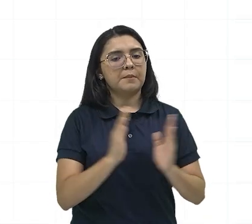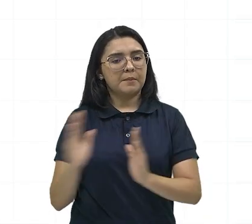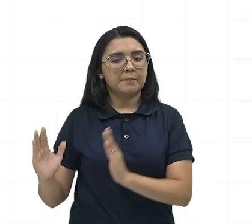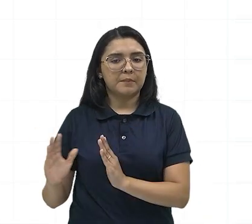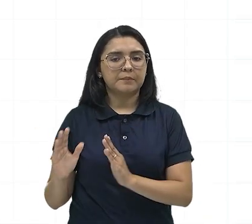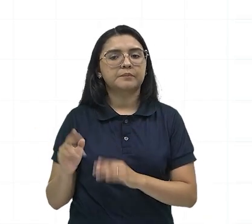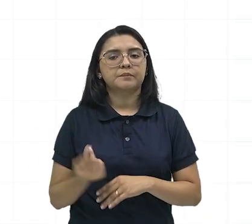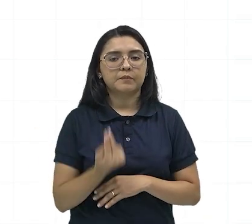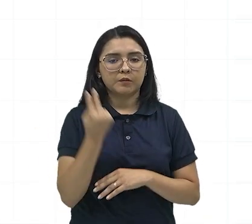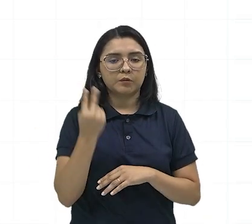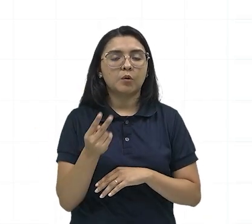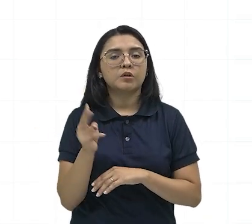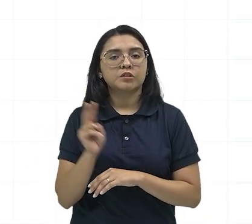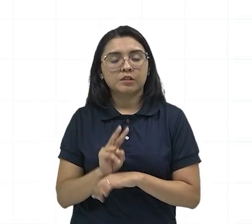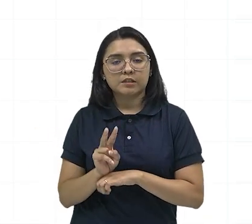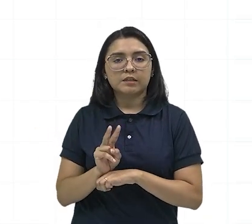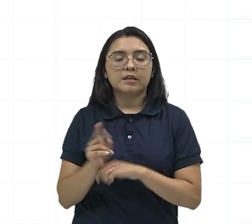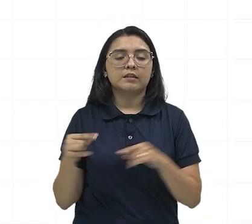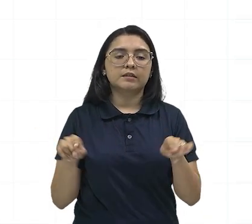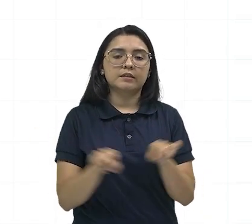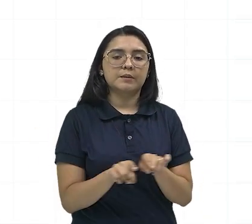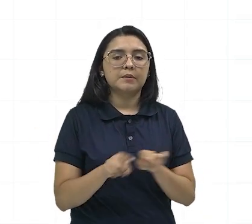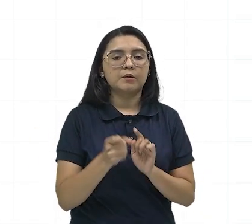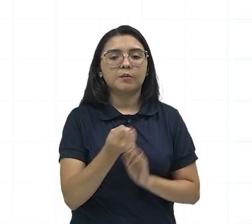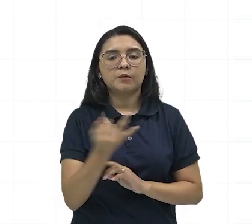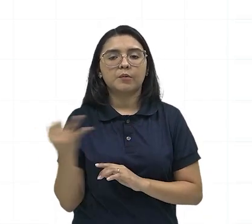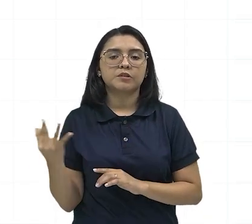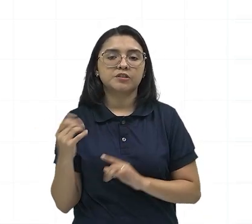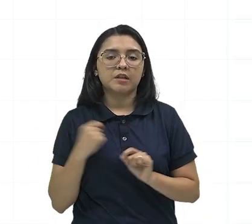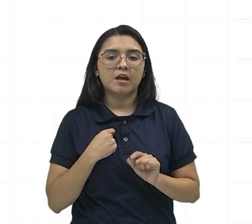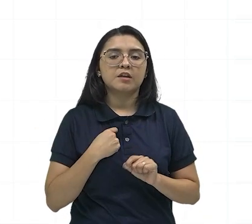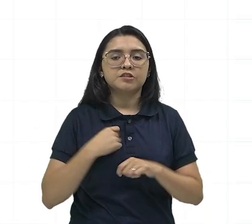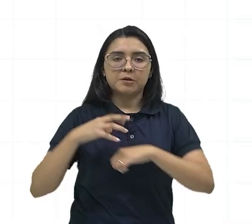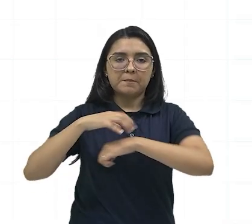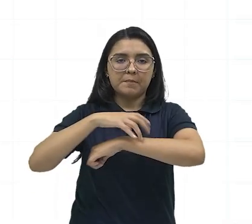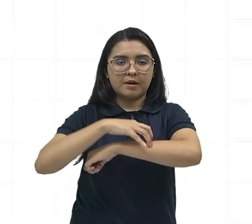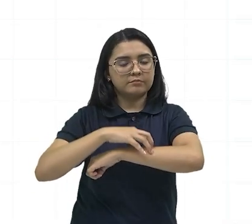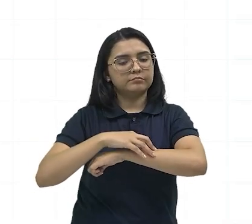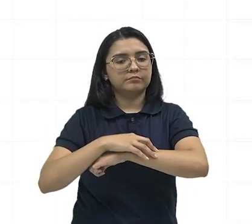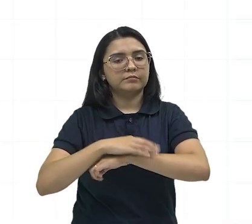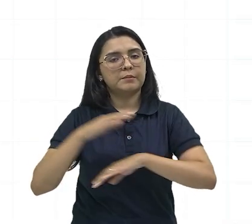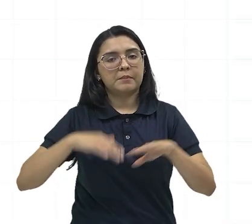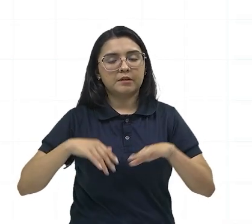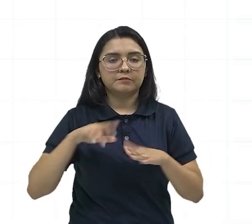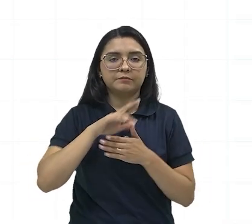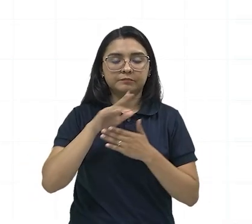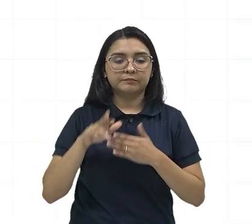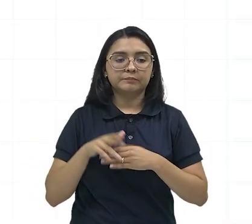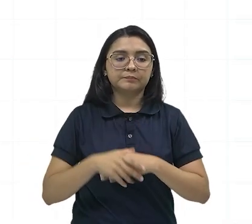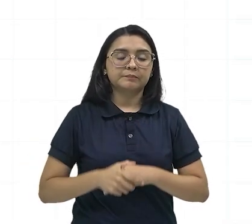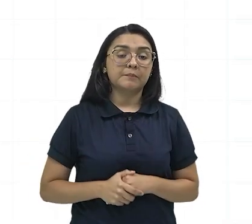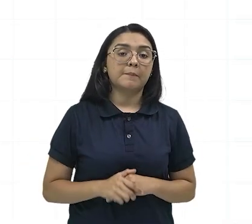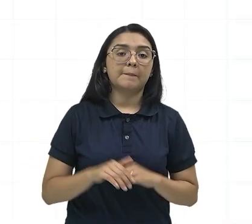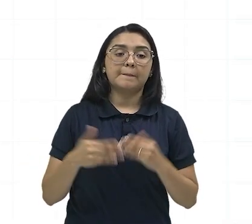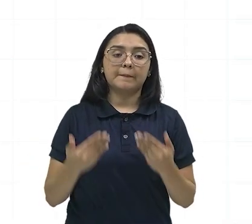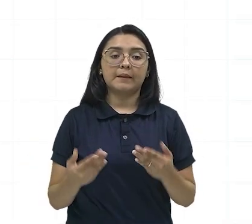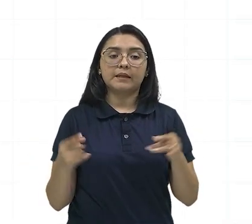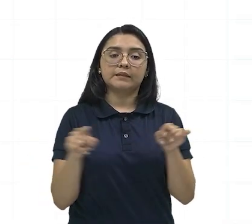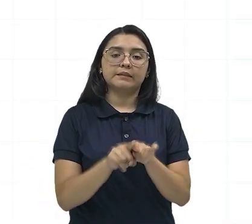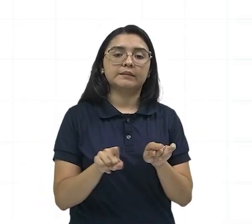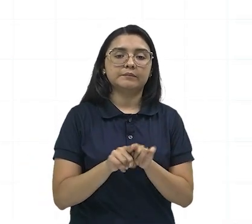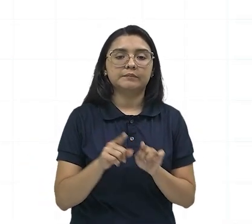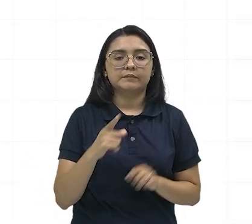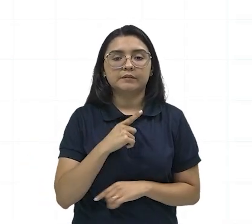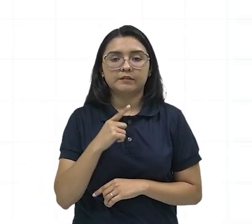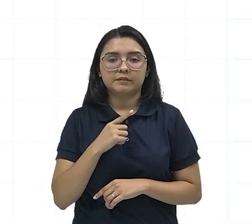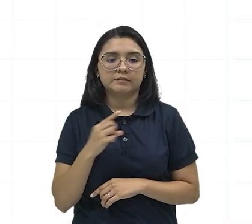de antenas e número de patas variável nesse grupo dos crustáceos. Possuem 3 ou mais